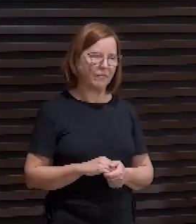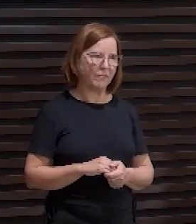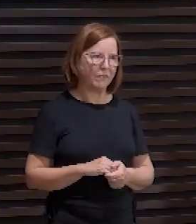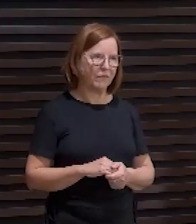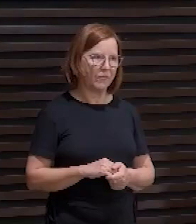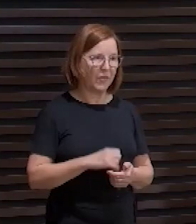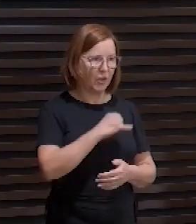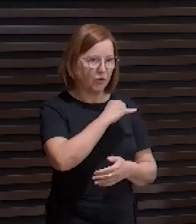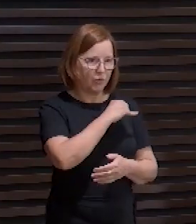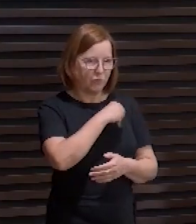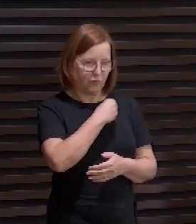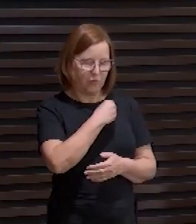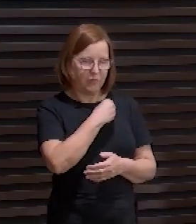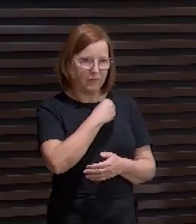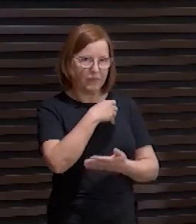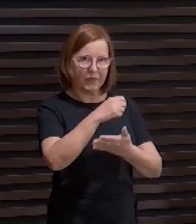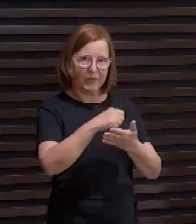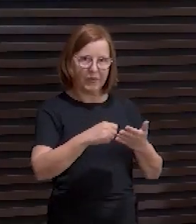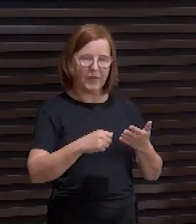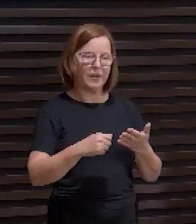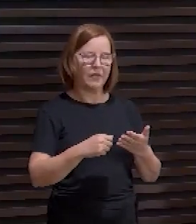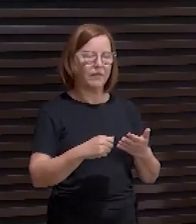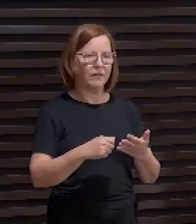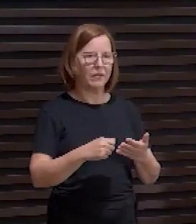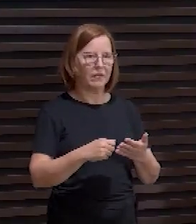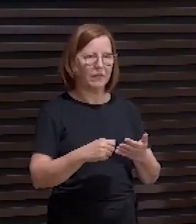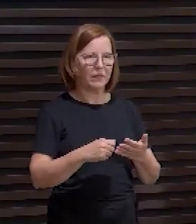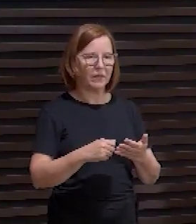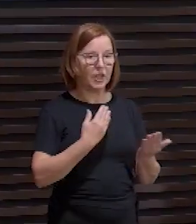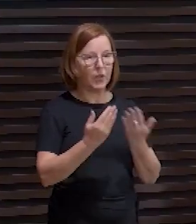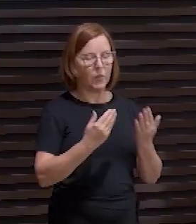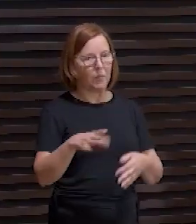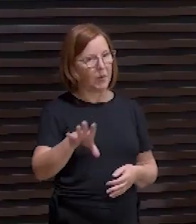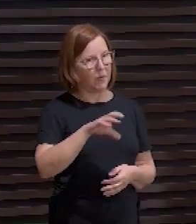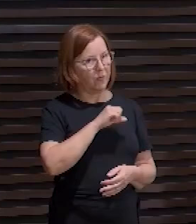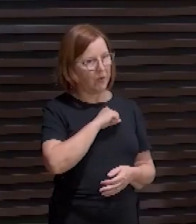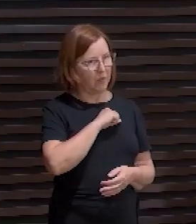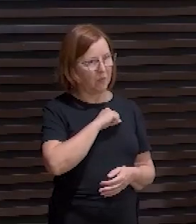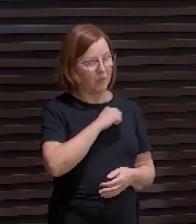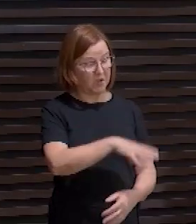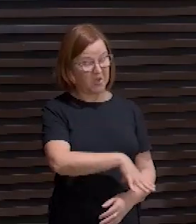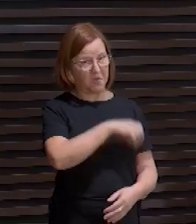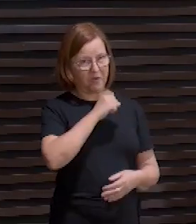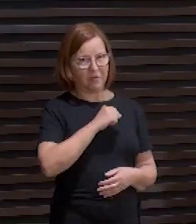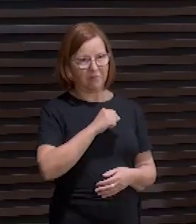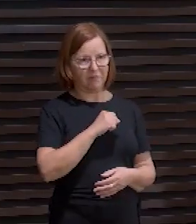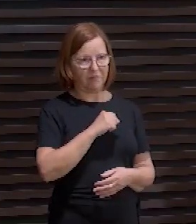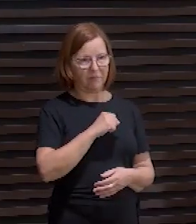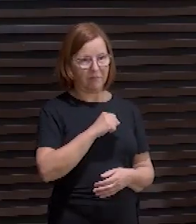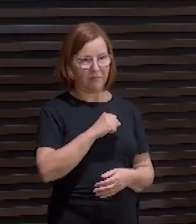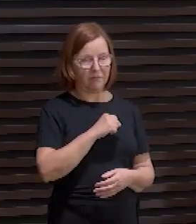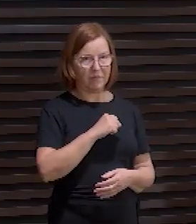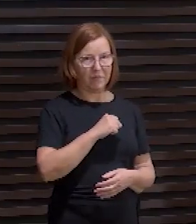João aqui ele vai fazer a oposição do amor ao ódio. Destacando que na ausência do amor e sua